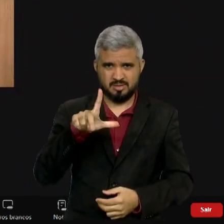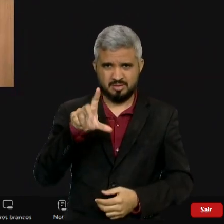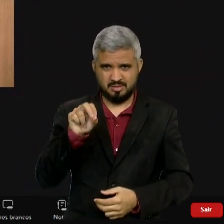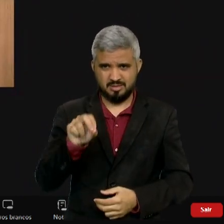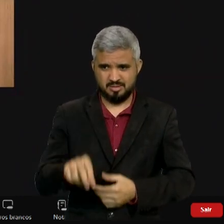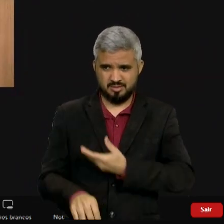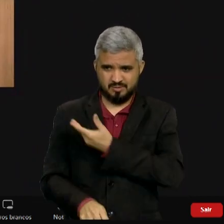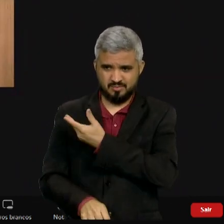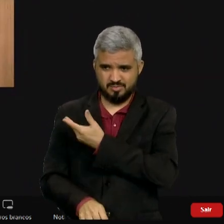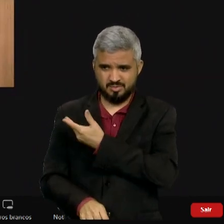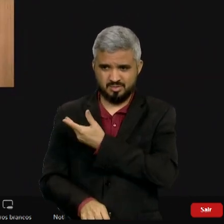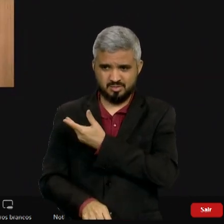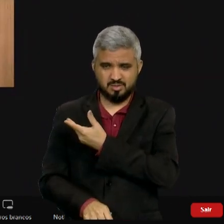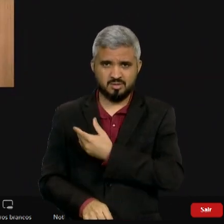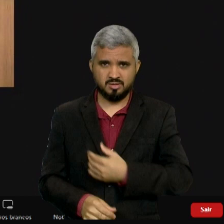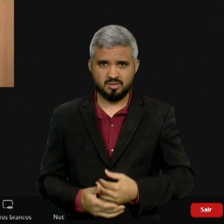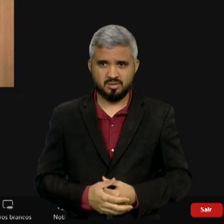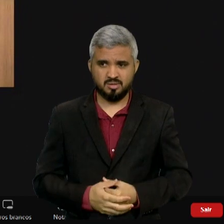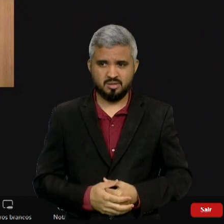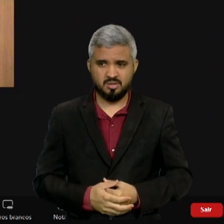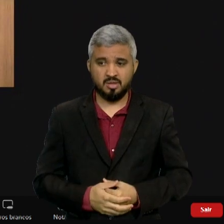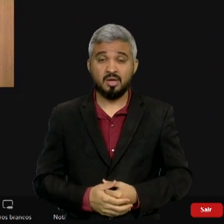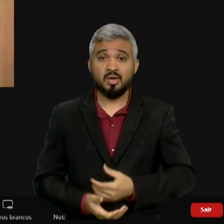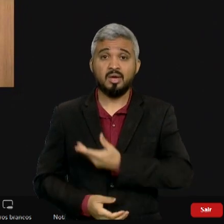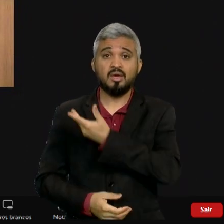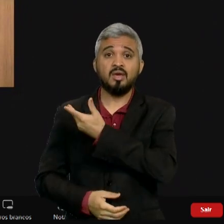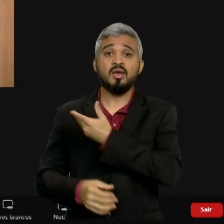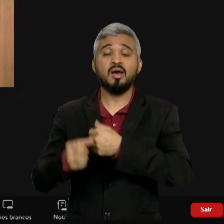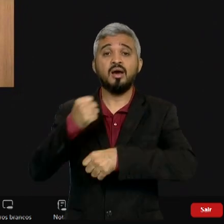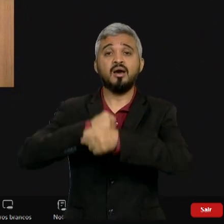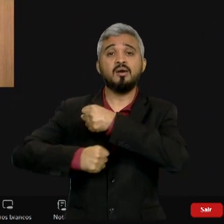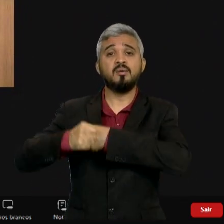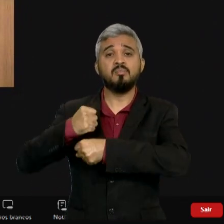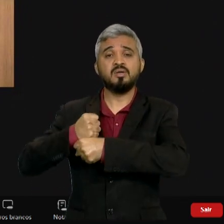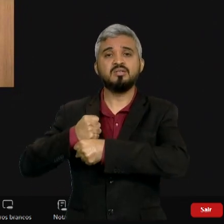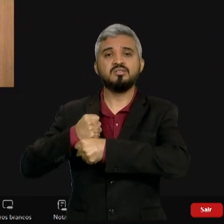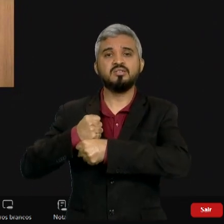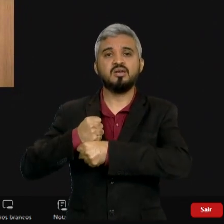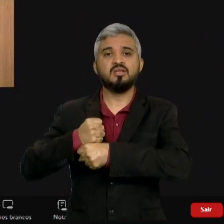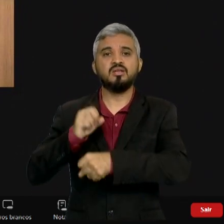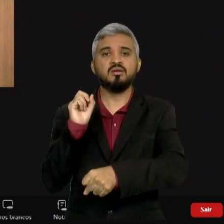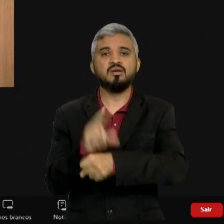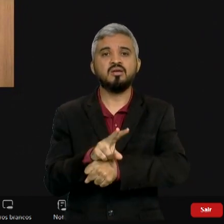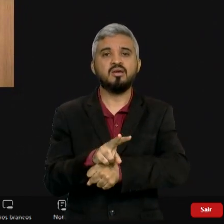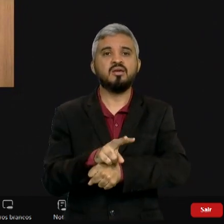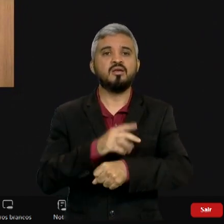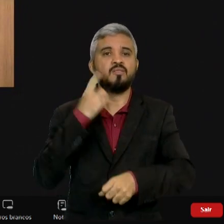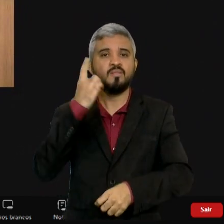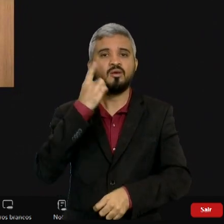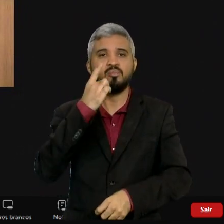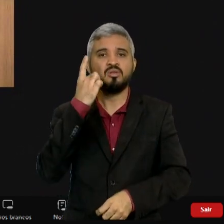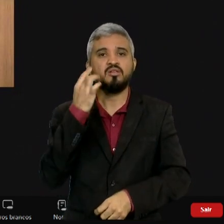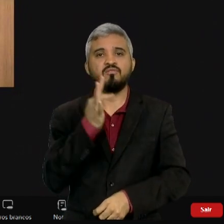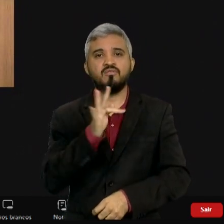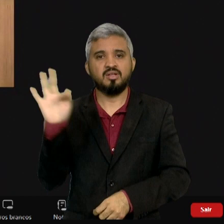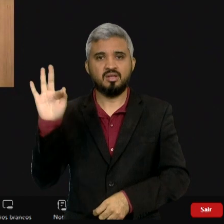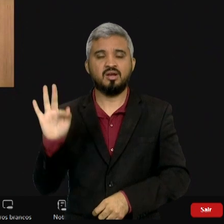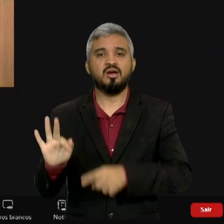direita, do cabelo liso, concorreu ano passado para deputado federal e teve acesso a